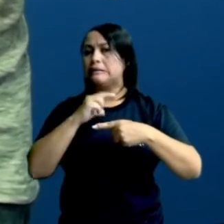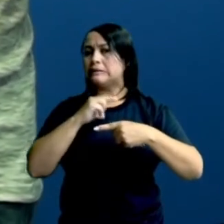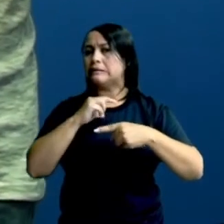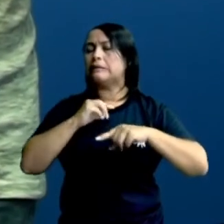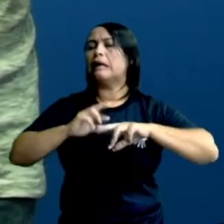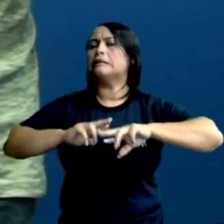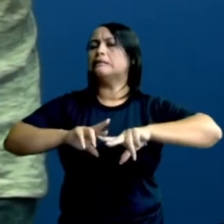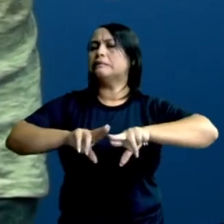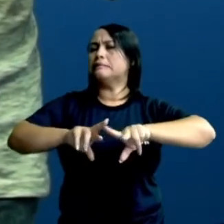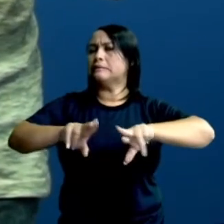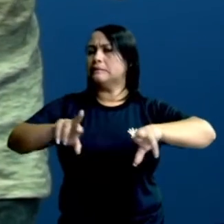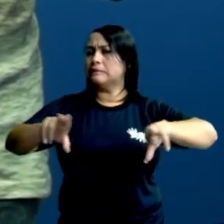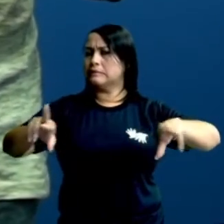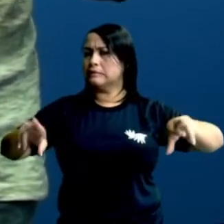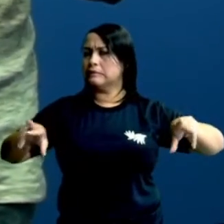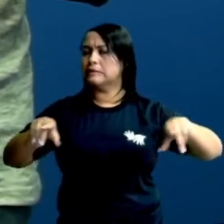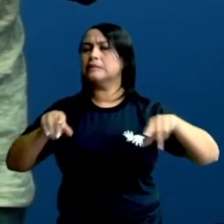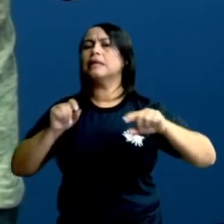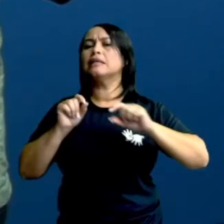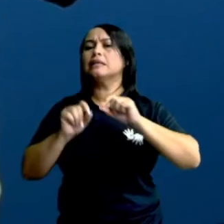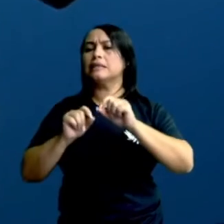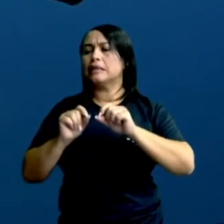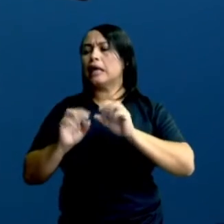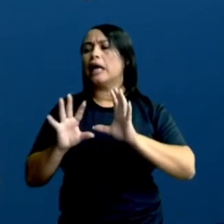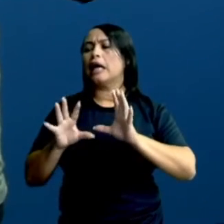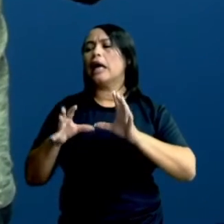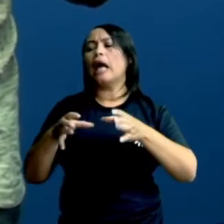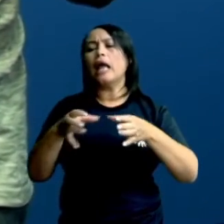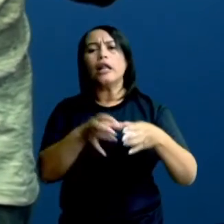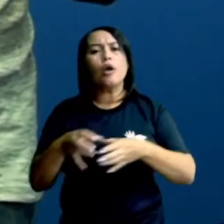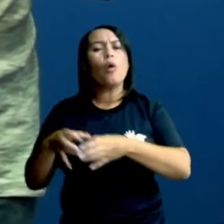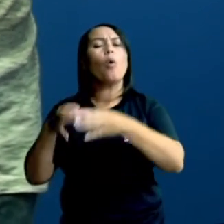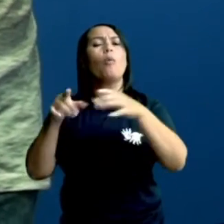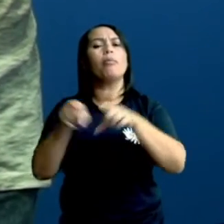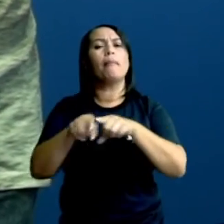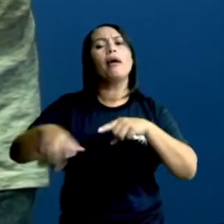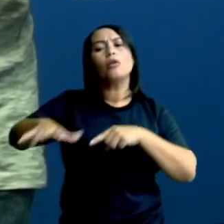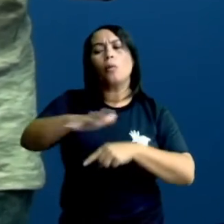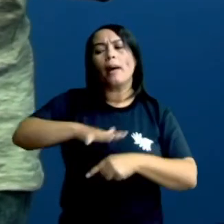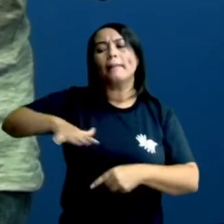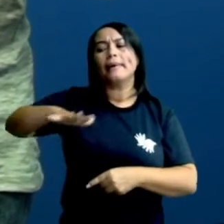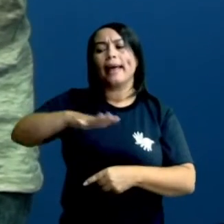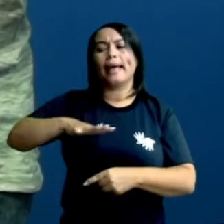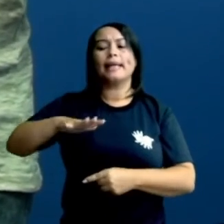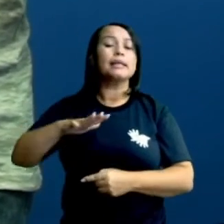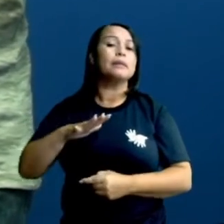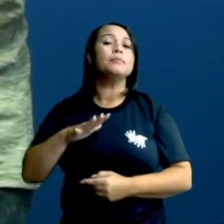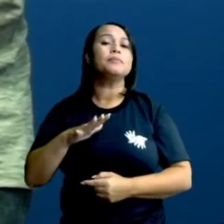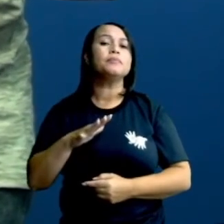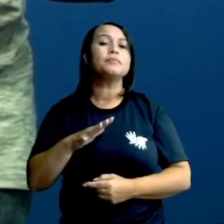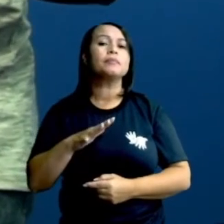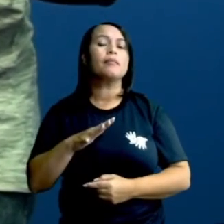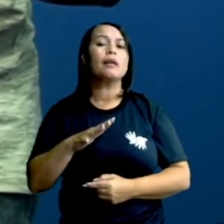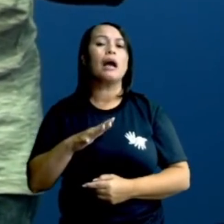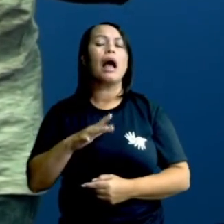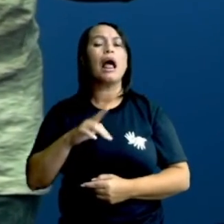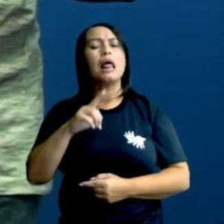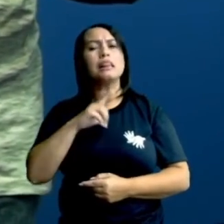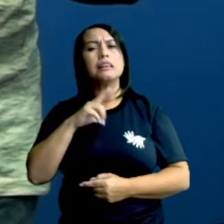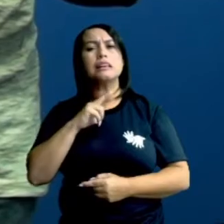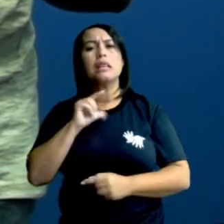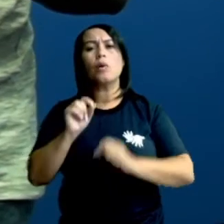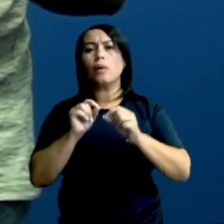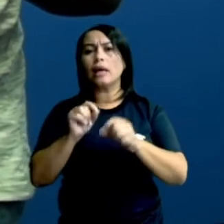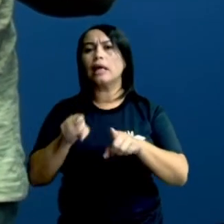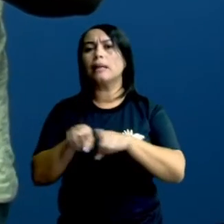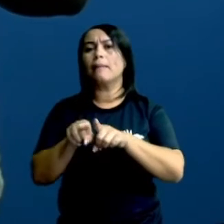grande diversidade, muitas espécies durante todo o meio ambiente, e ele adquire, ele